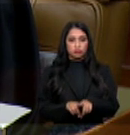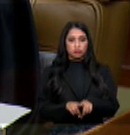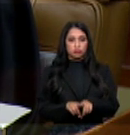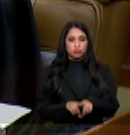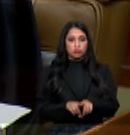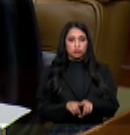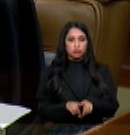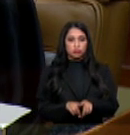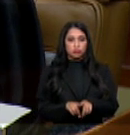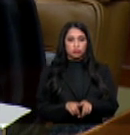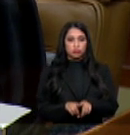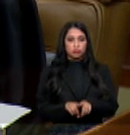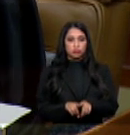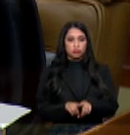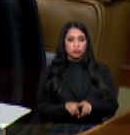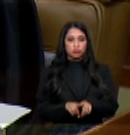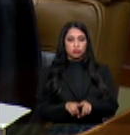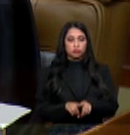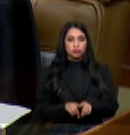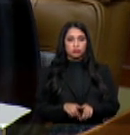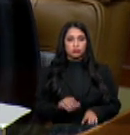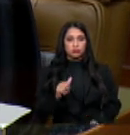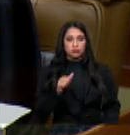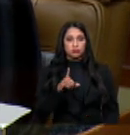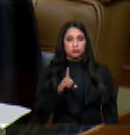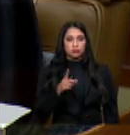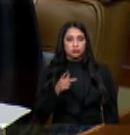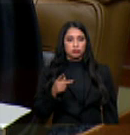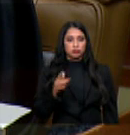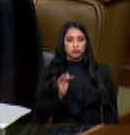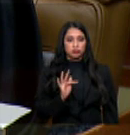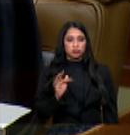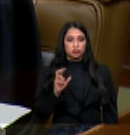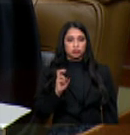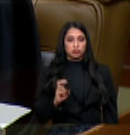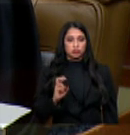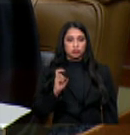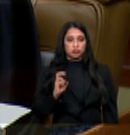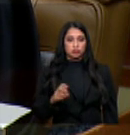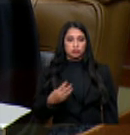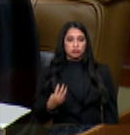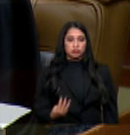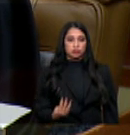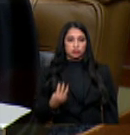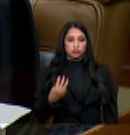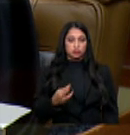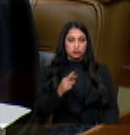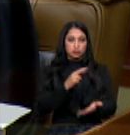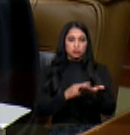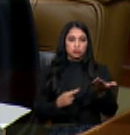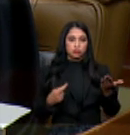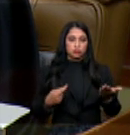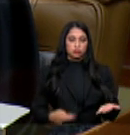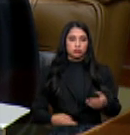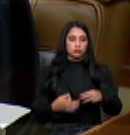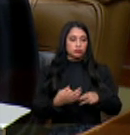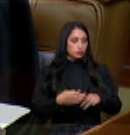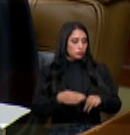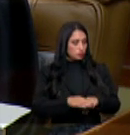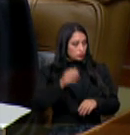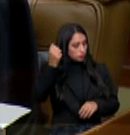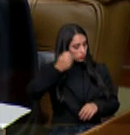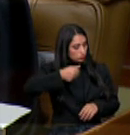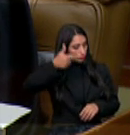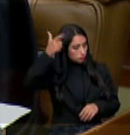nesta medida, a ADPF 553, da relatoria do eminente ministro